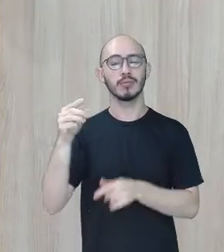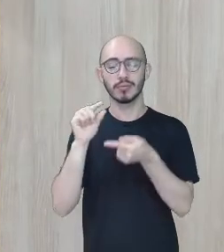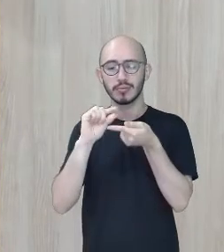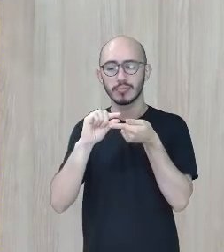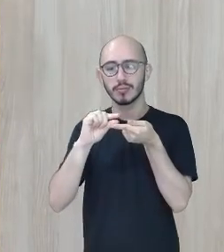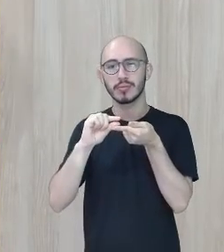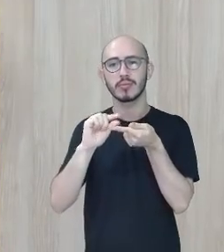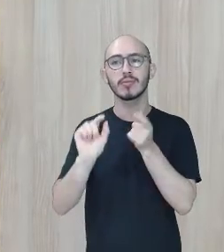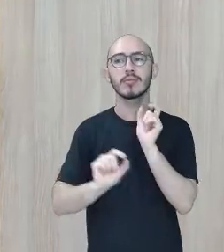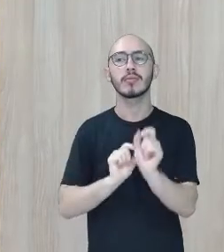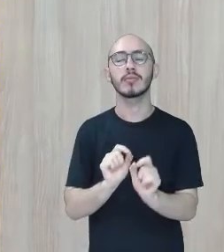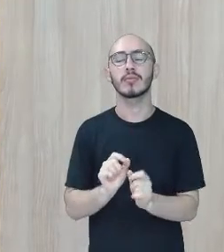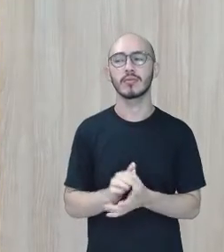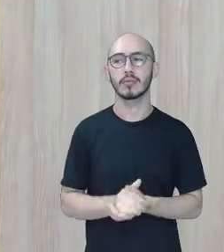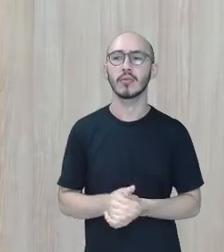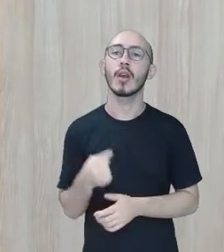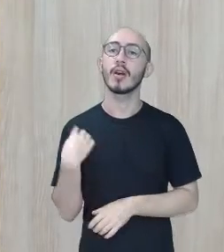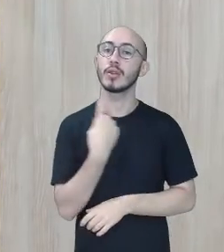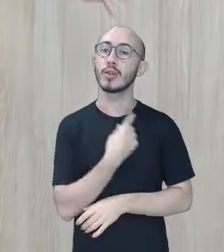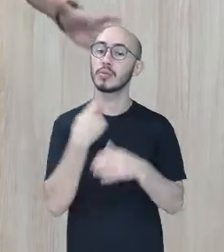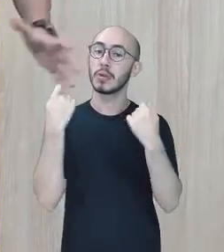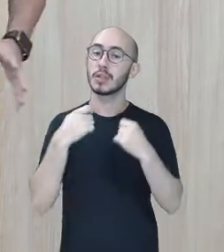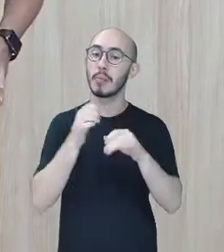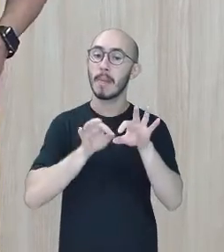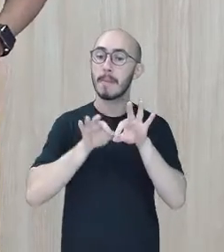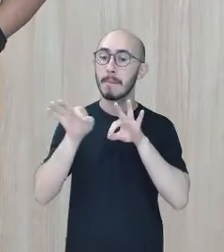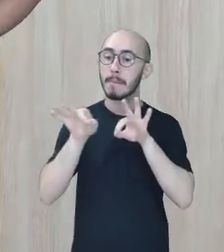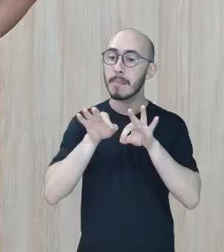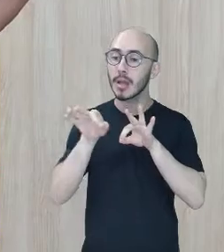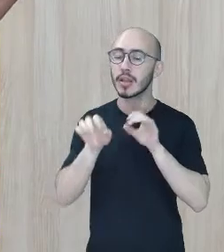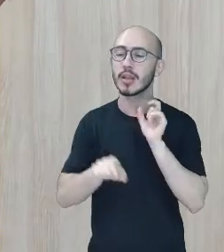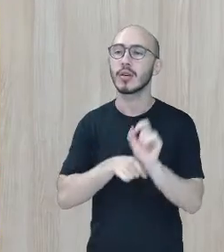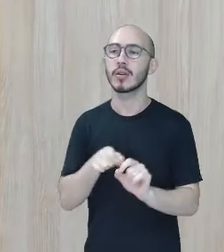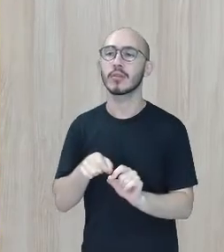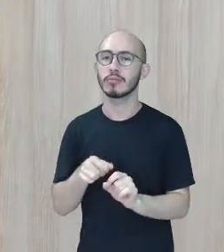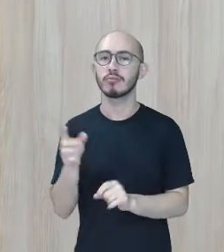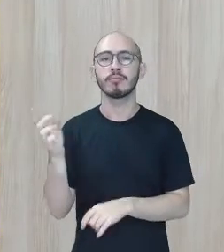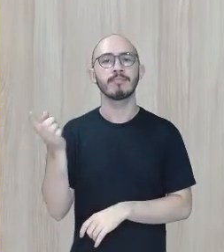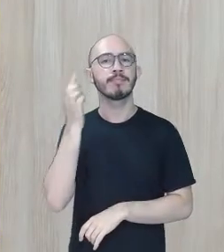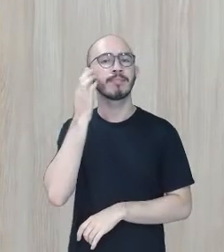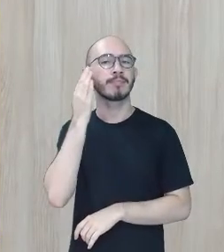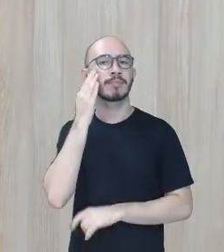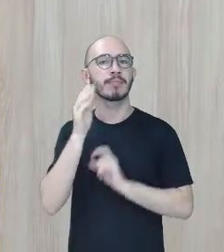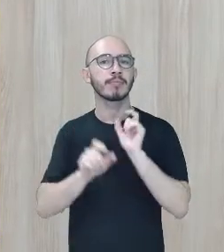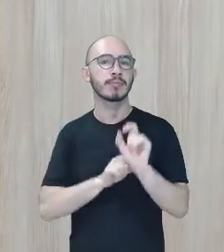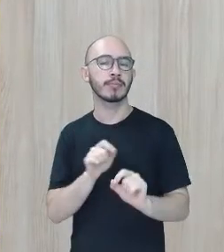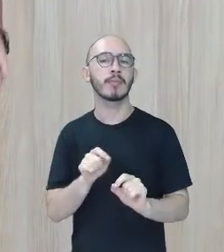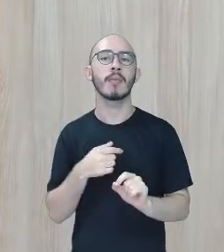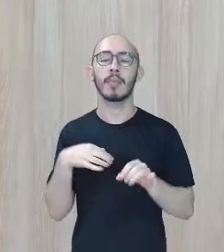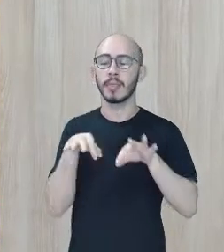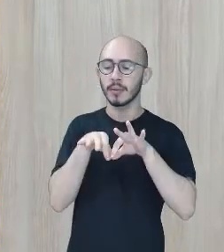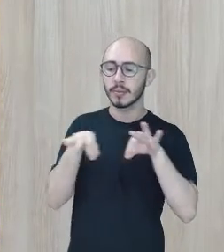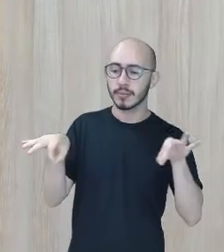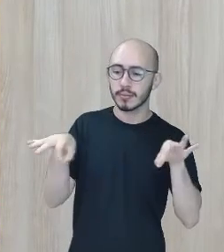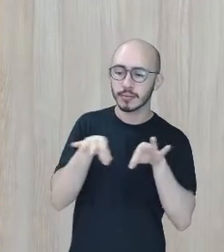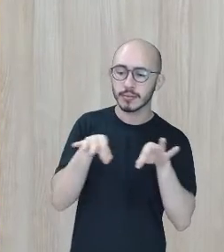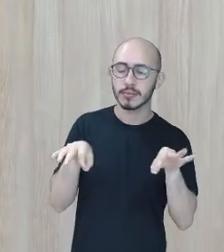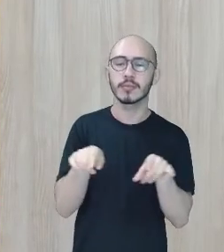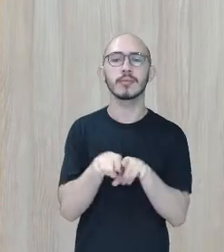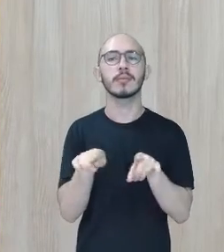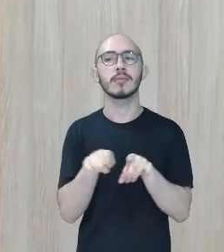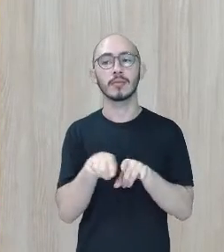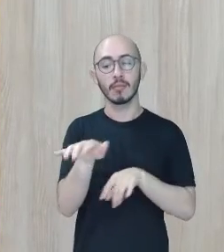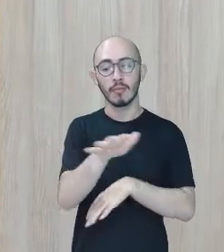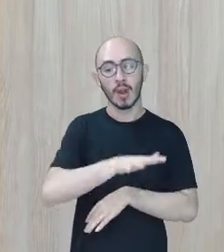Então, a gente tem que medir e a gente precisa ter essa ideia de comprimento, essa ideia